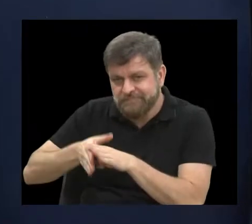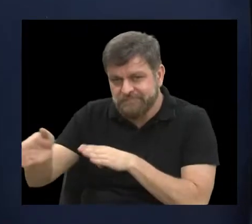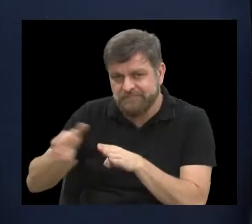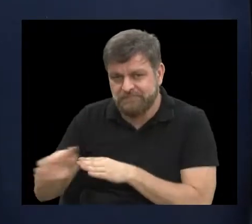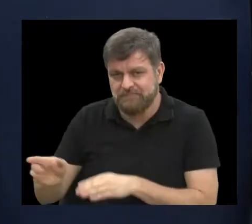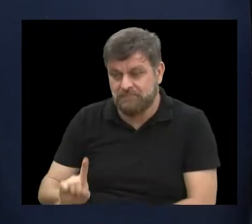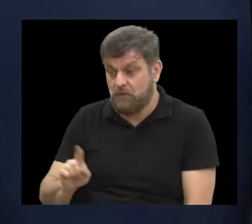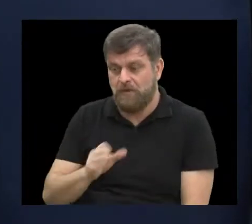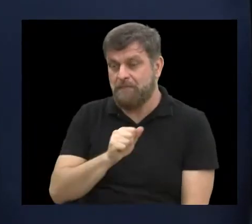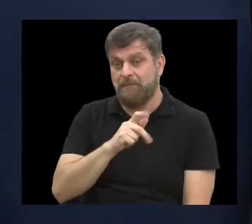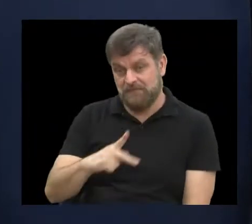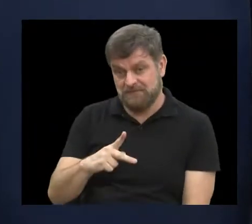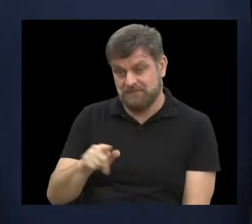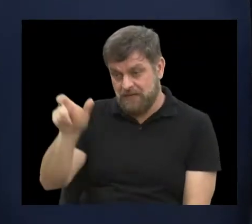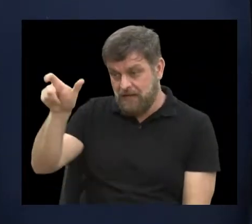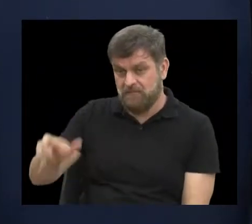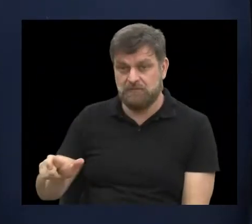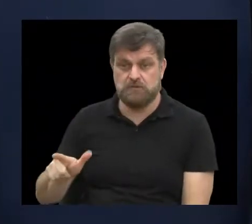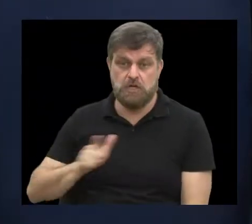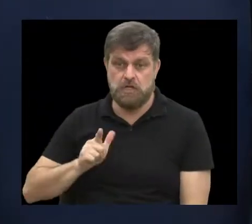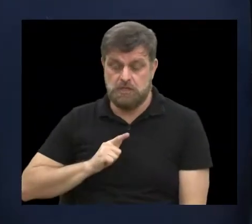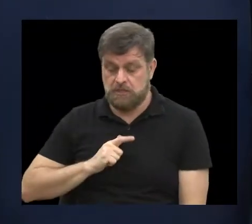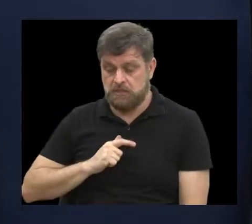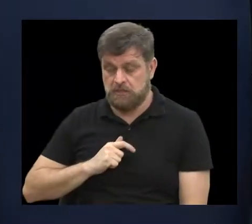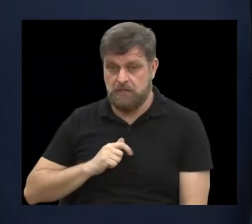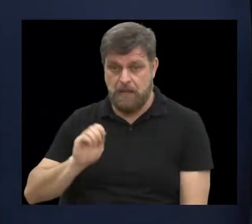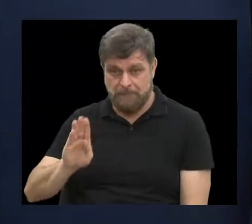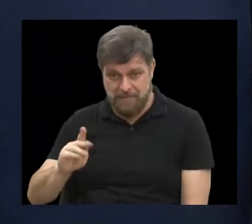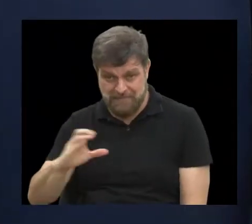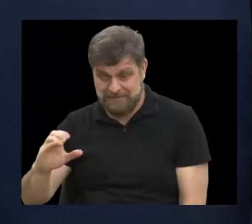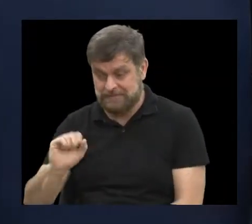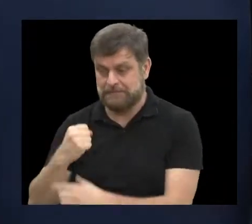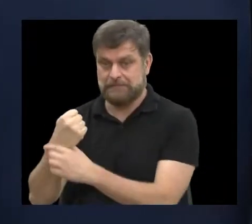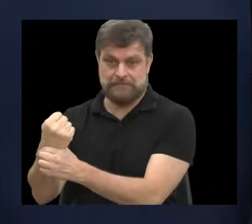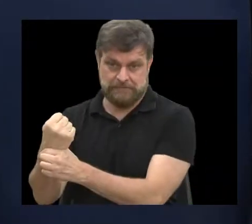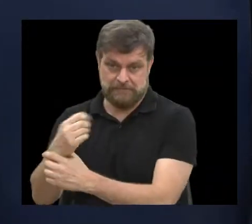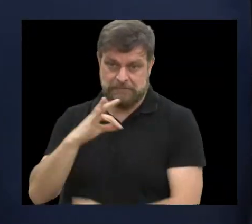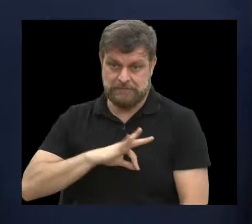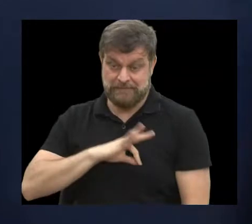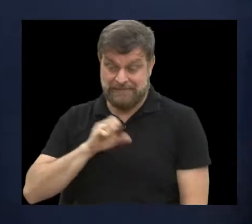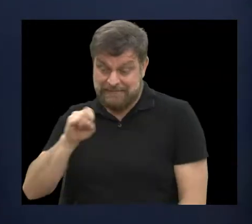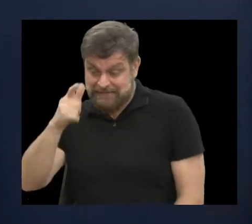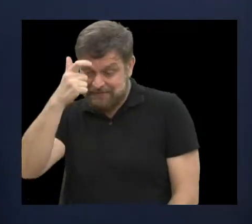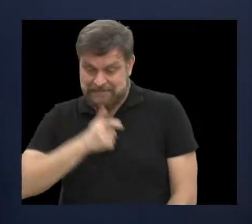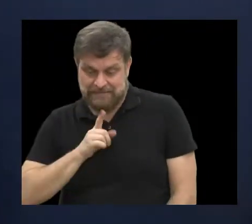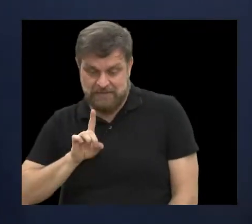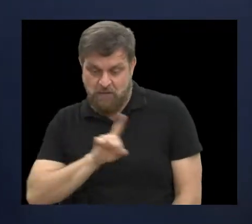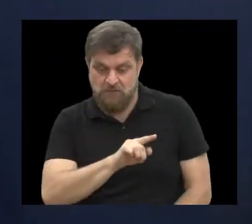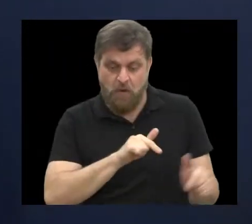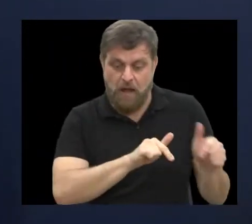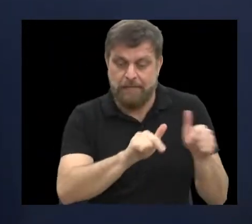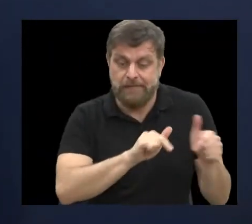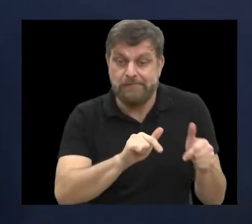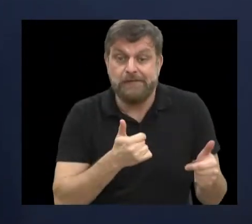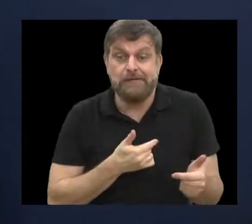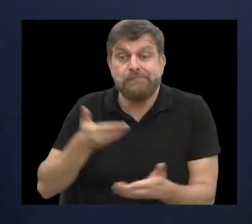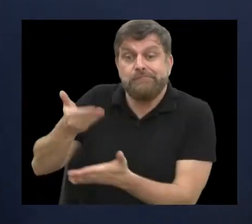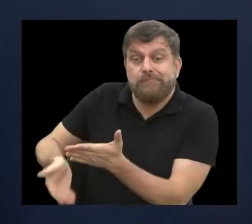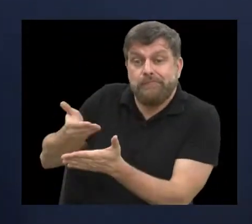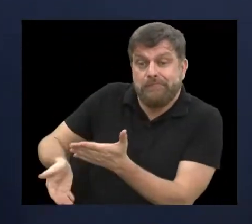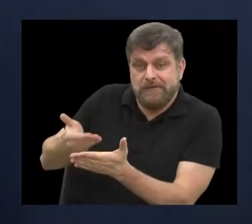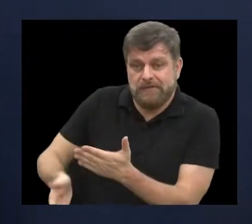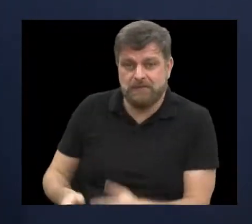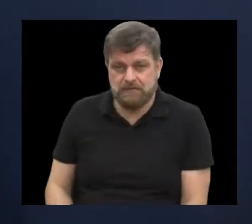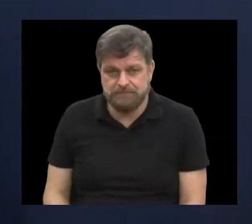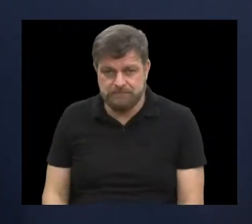é uma aposentadoria, eles têm essa coisa de que o benefício é algo seguro e que se eu for para o mercado de trabalho e não der certo, eu não tenho mais o retorno. E o que